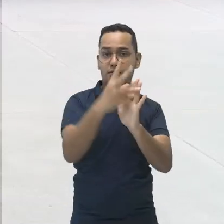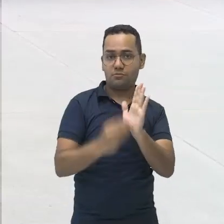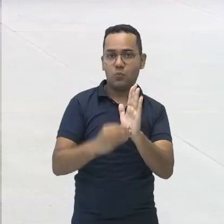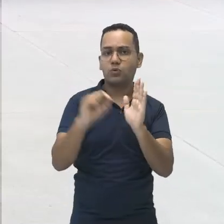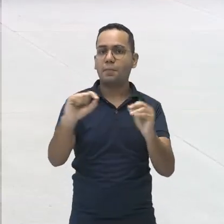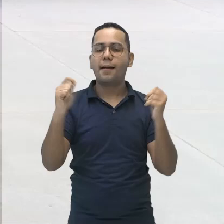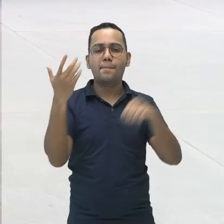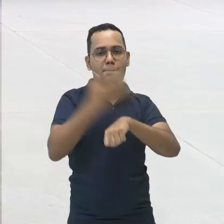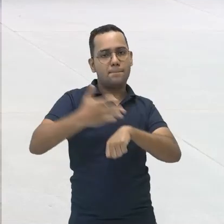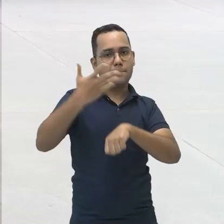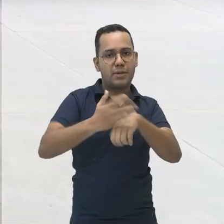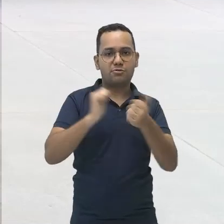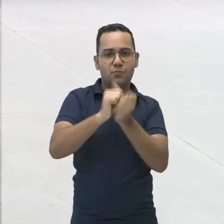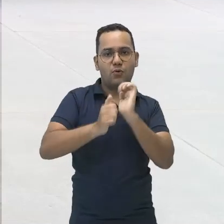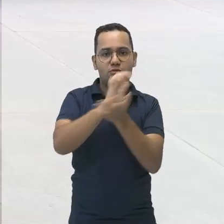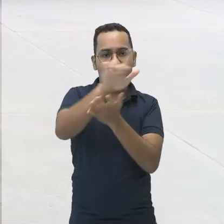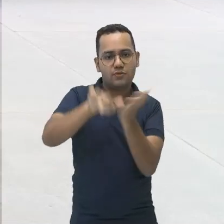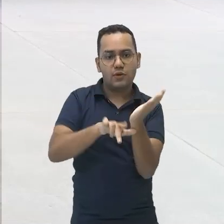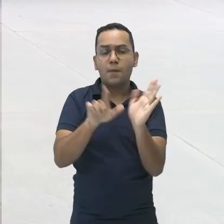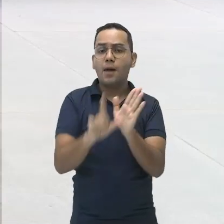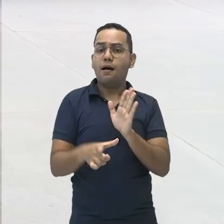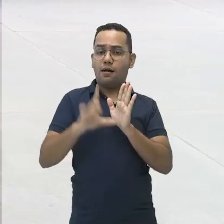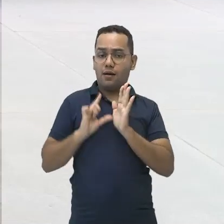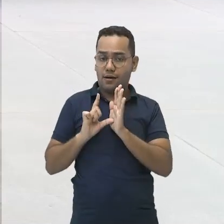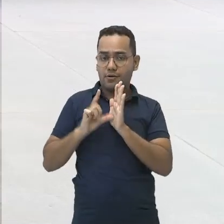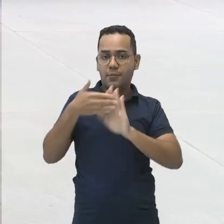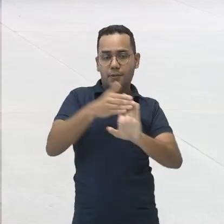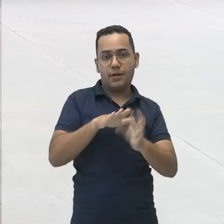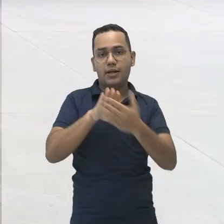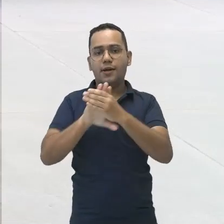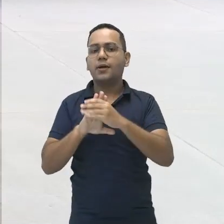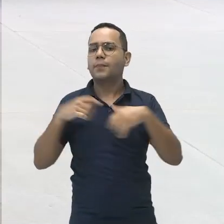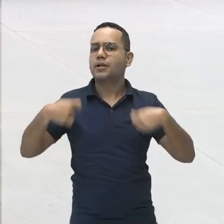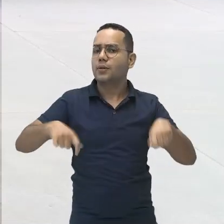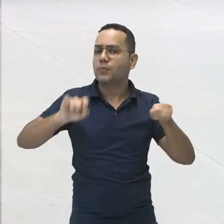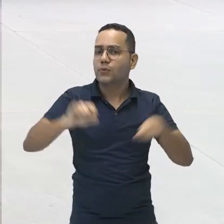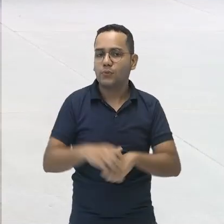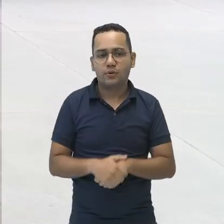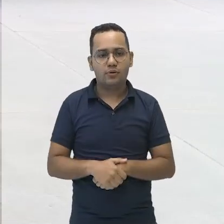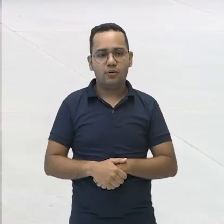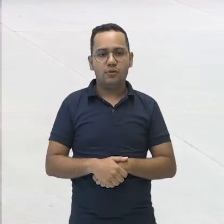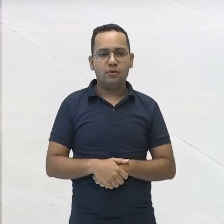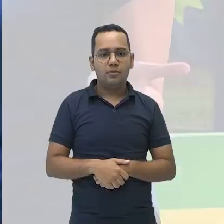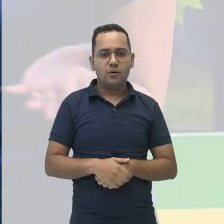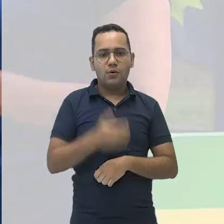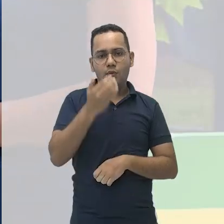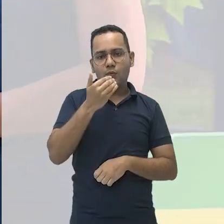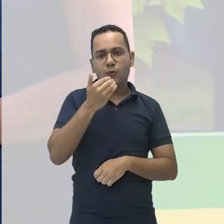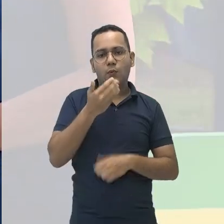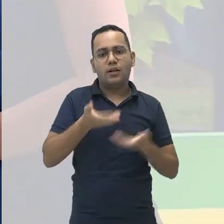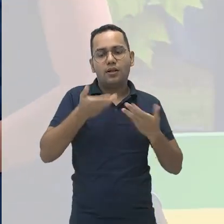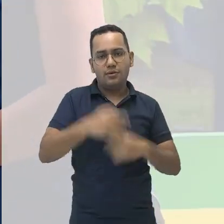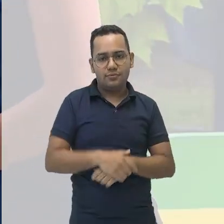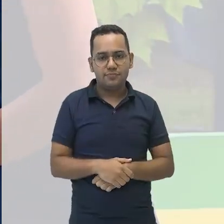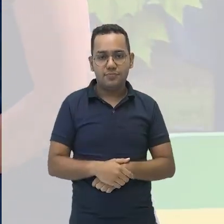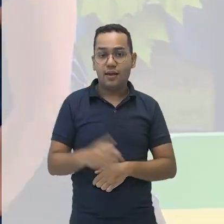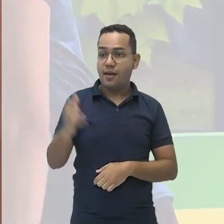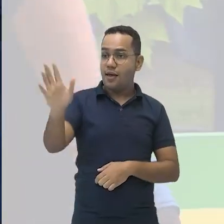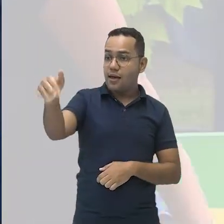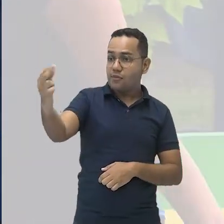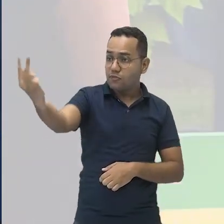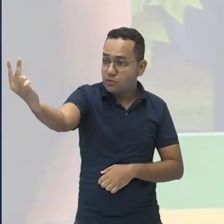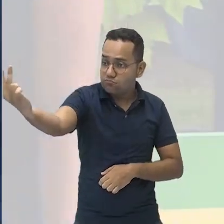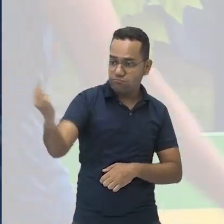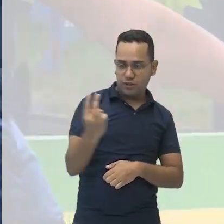atletismo, tá? Então, para fazer um aquecimento, nós vamos começar com uma corrida leve. Ei meninas, venham cá, se juntem com a gente aqui.